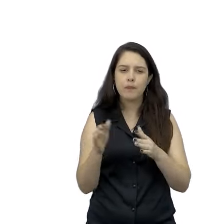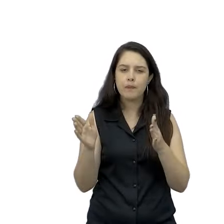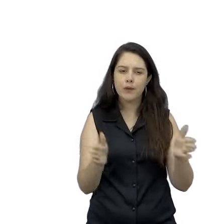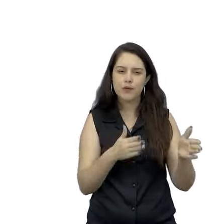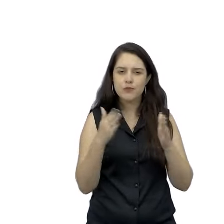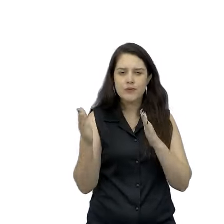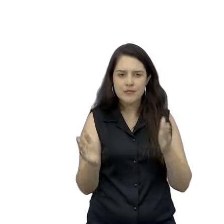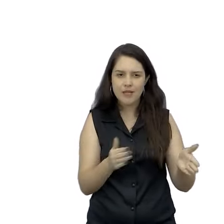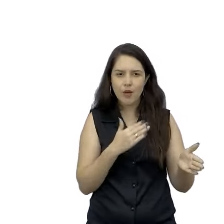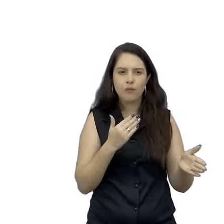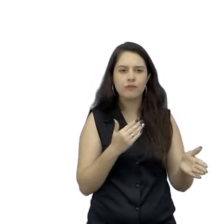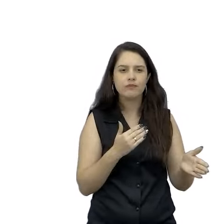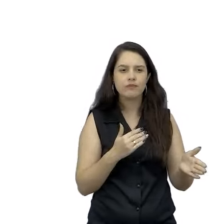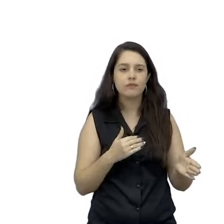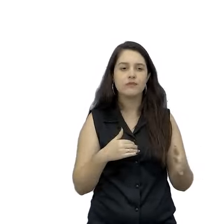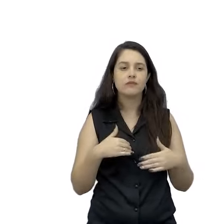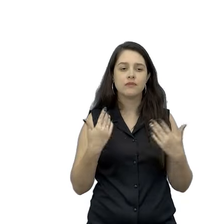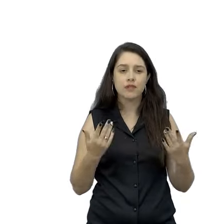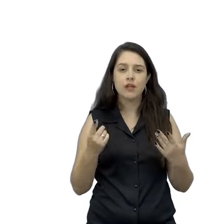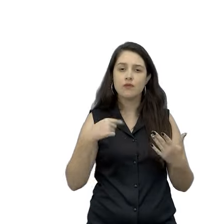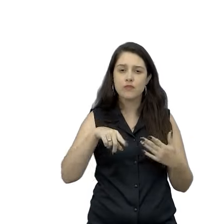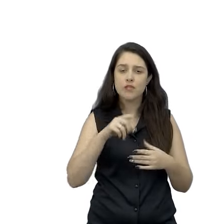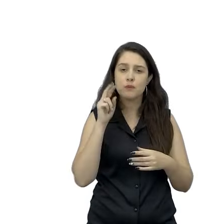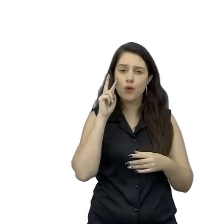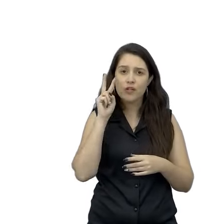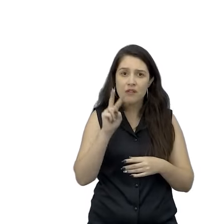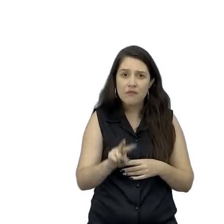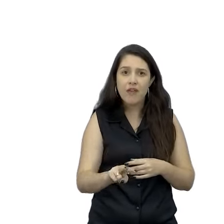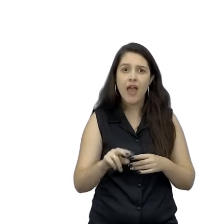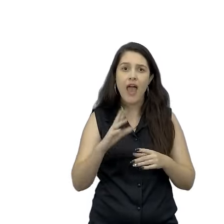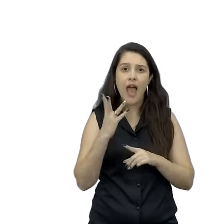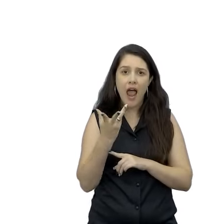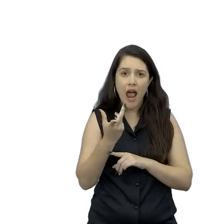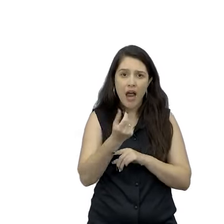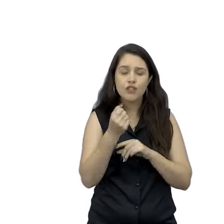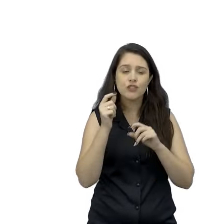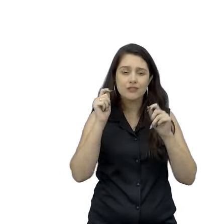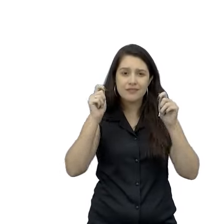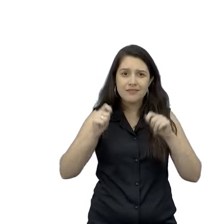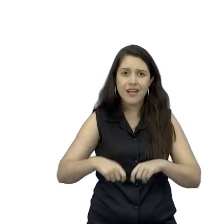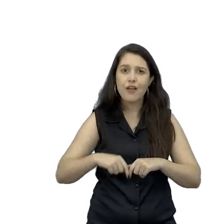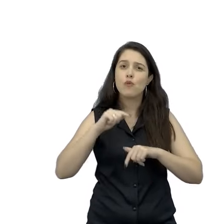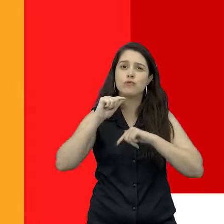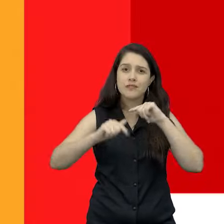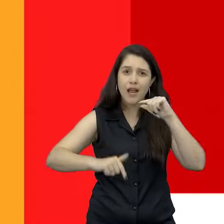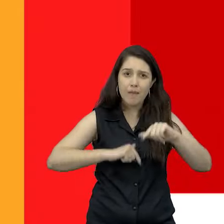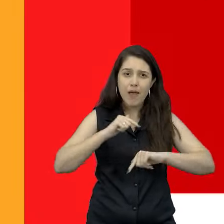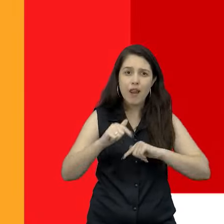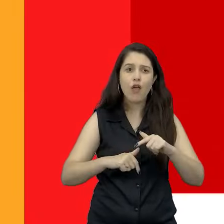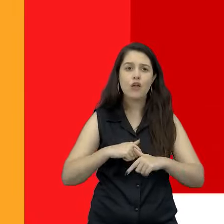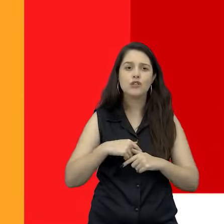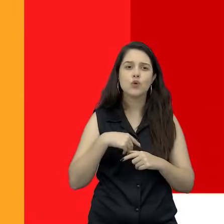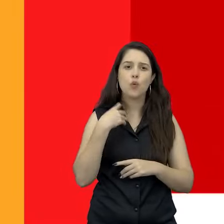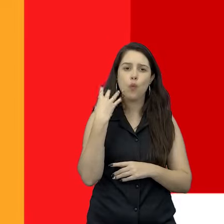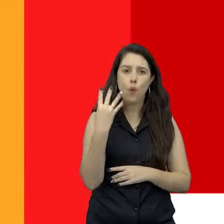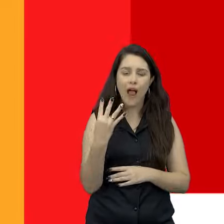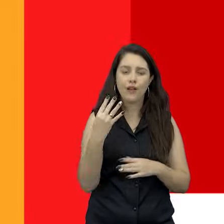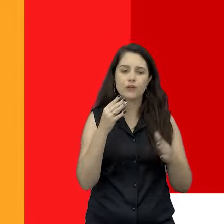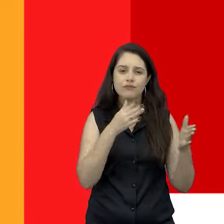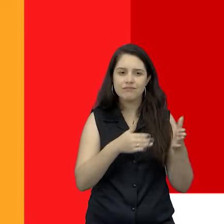produção escrita. Então, como vocês podem ver, essas aulas são articuladas, vão trabalhar os 4 eixos, né, que